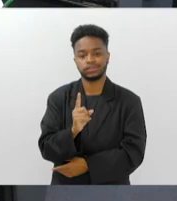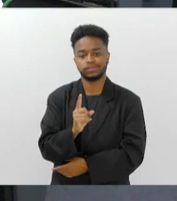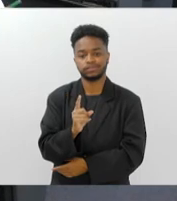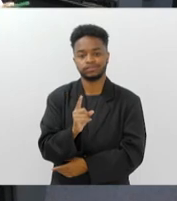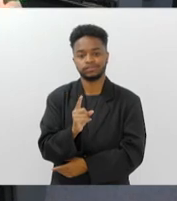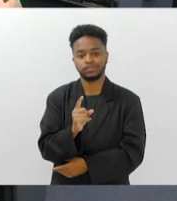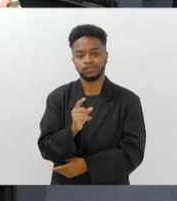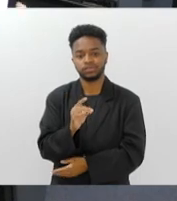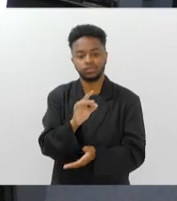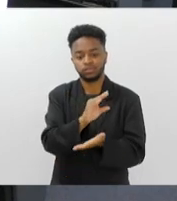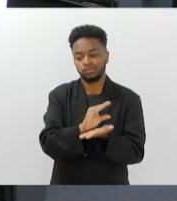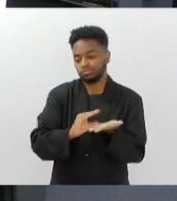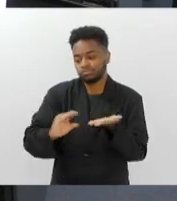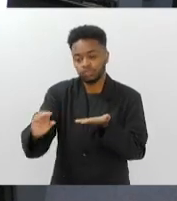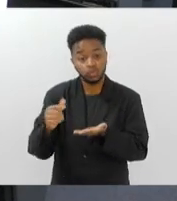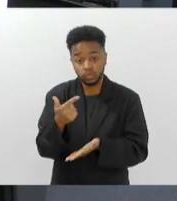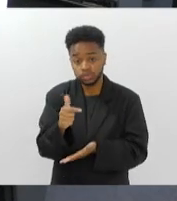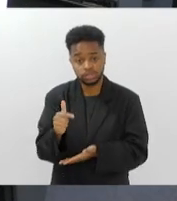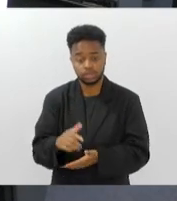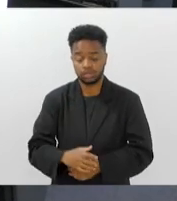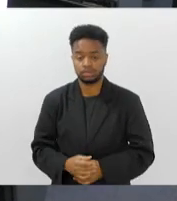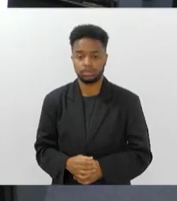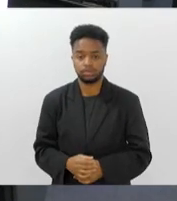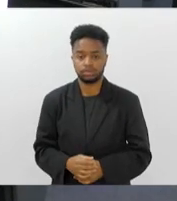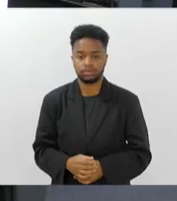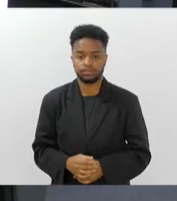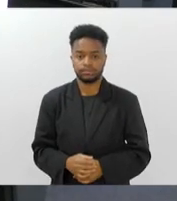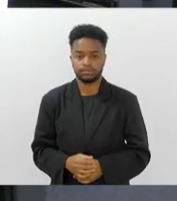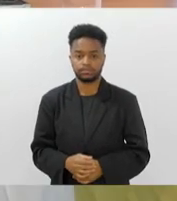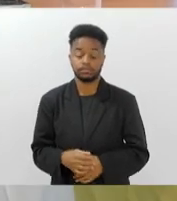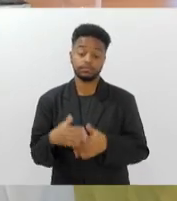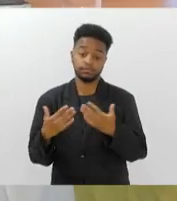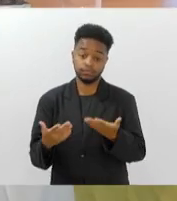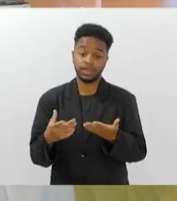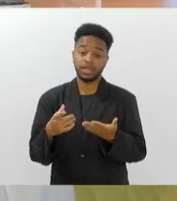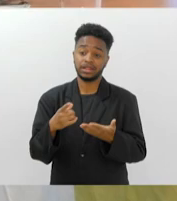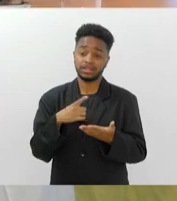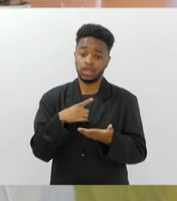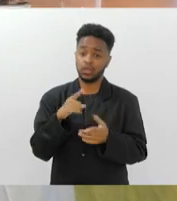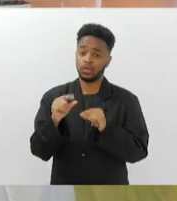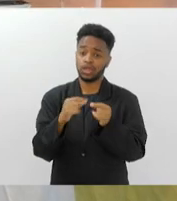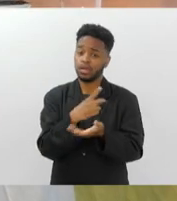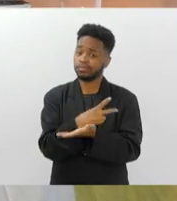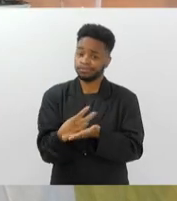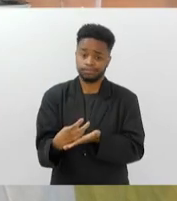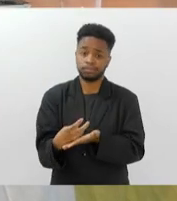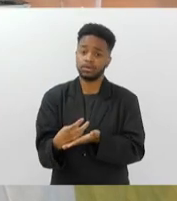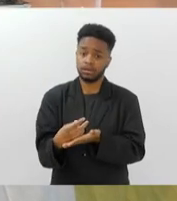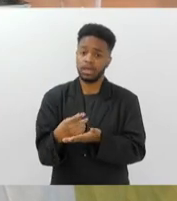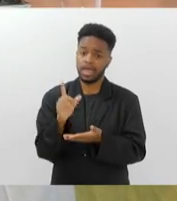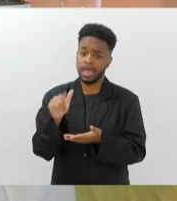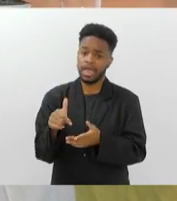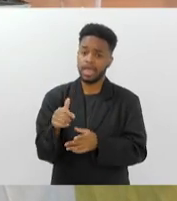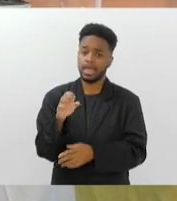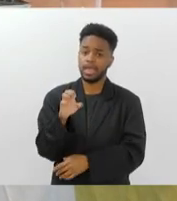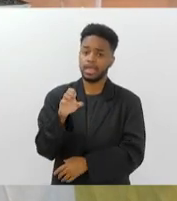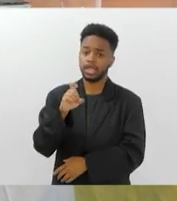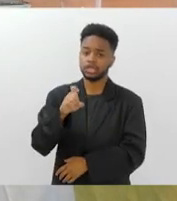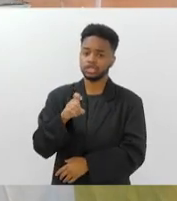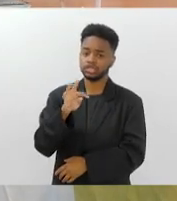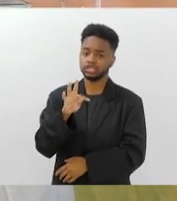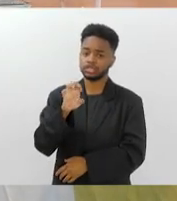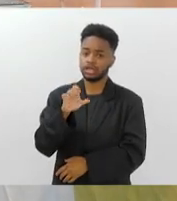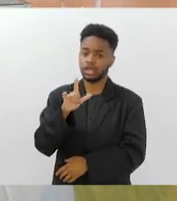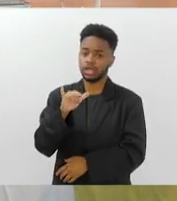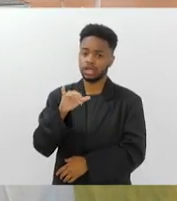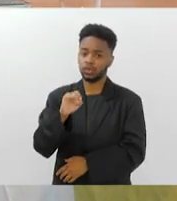em recurso público e não bastasse né esse estelionato que foi um estelionato político sociedade civil foi chamada